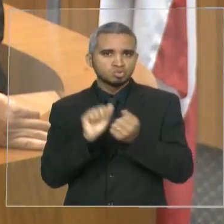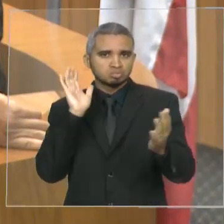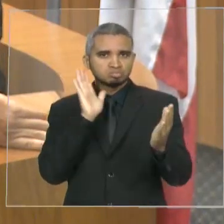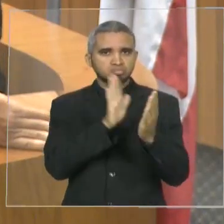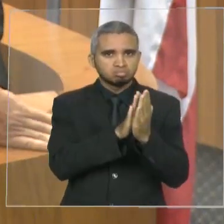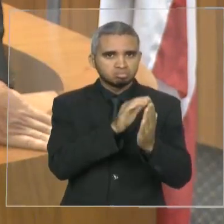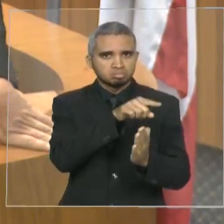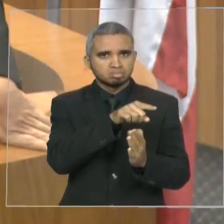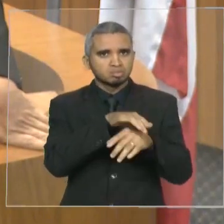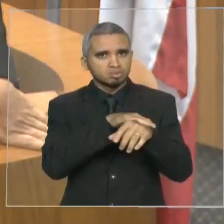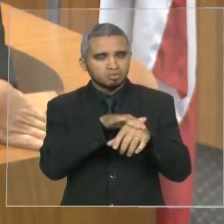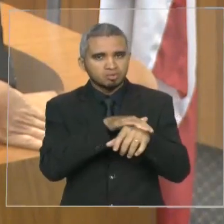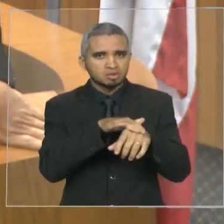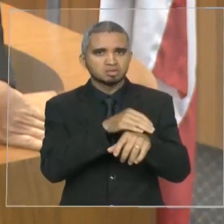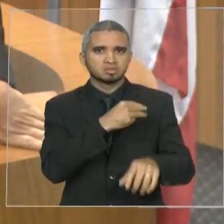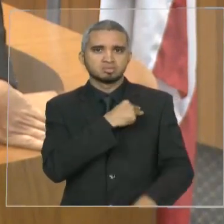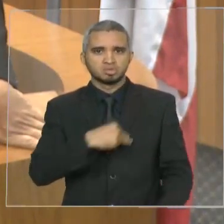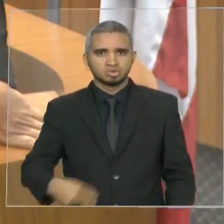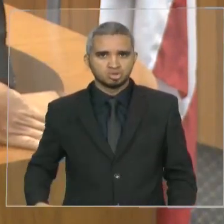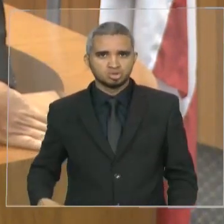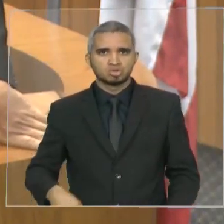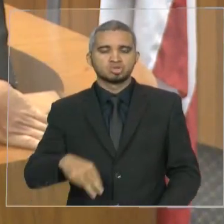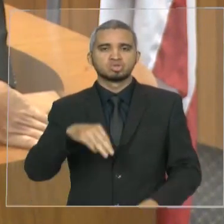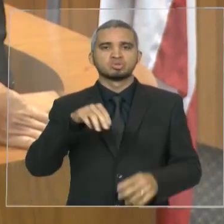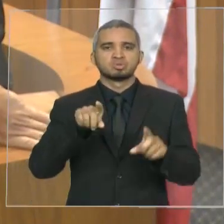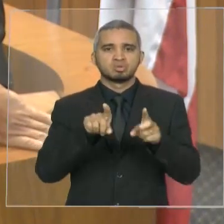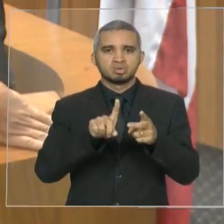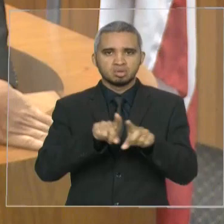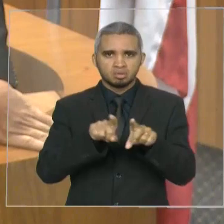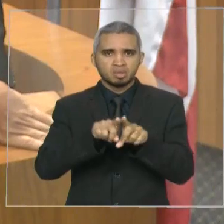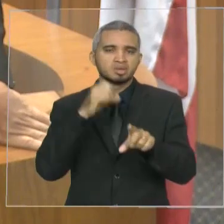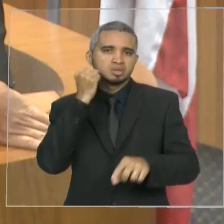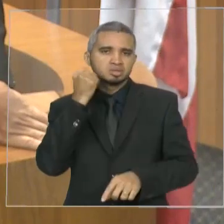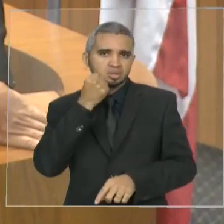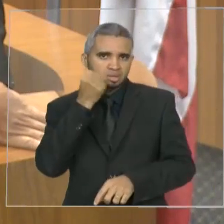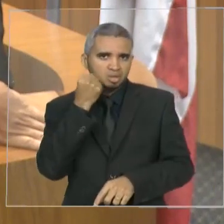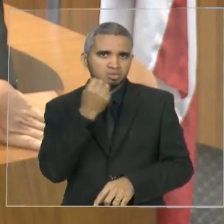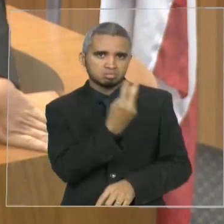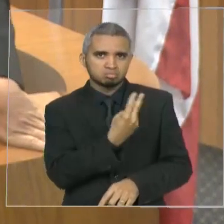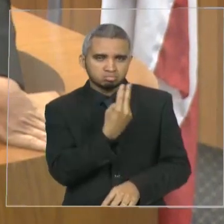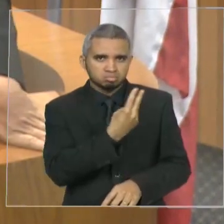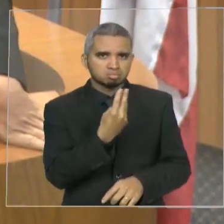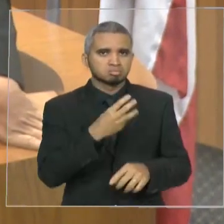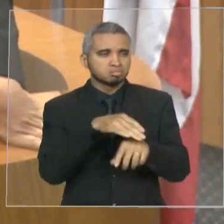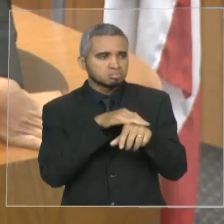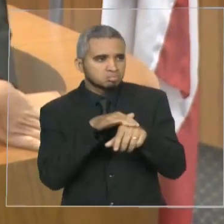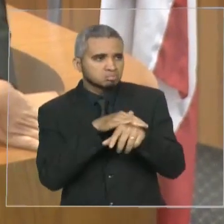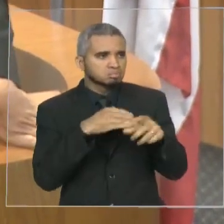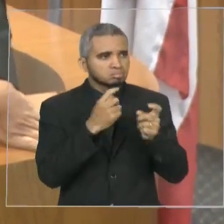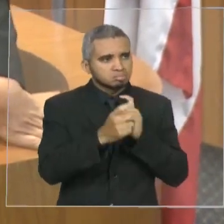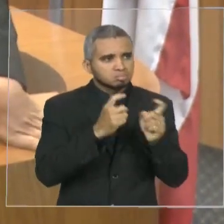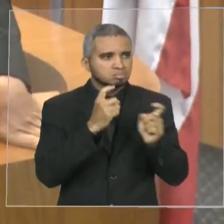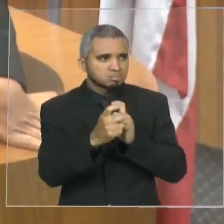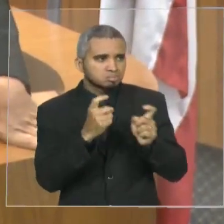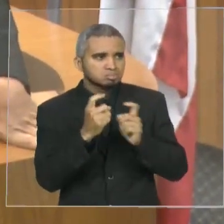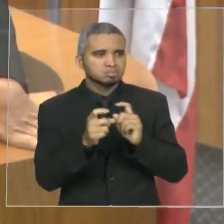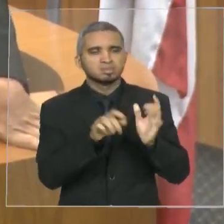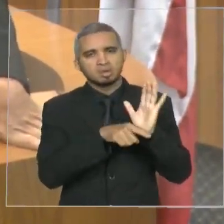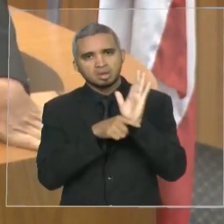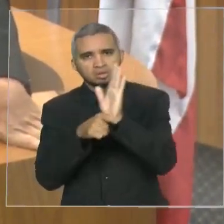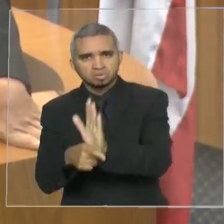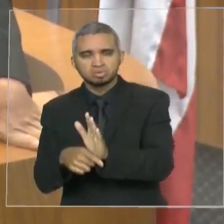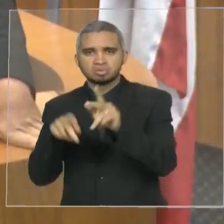nossas forças no sentido de lutarmos por melhorias para essa população que tem sofrido